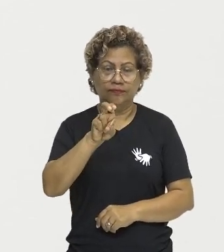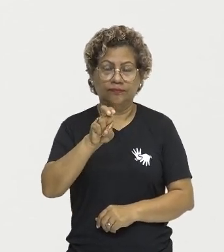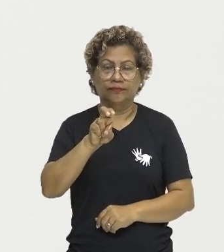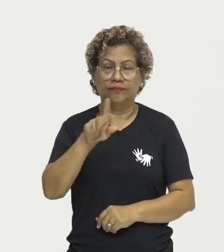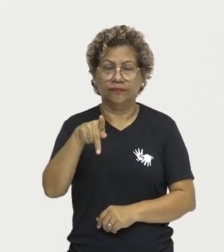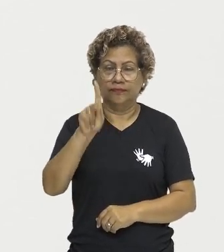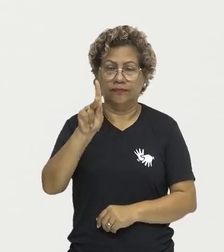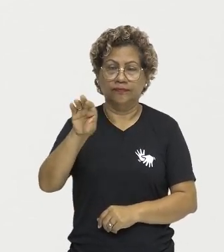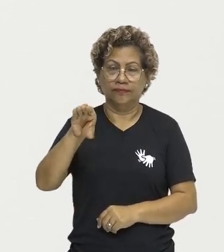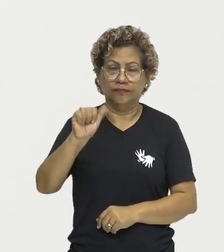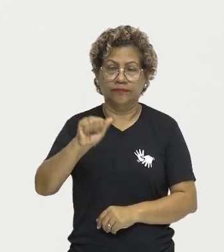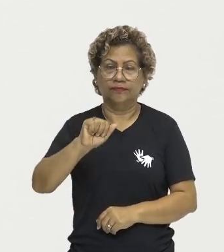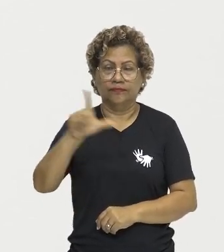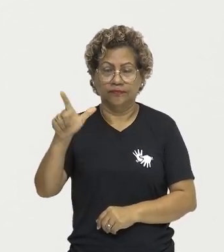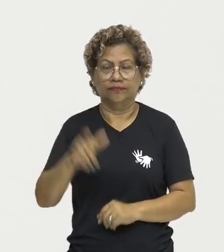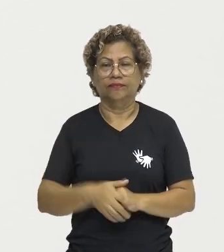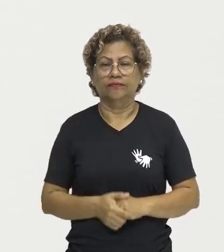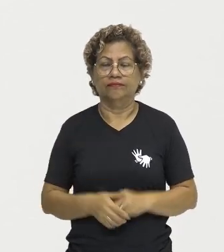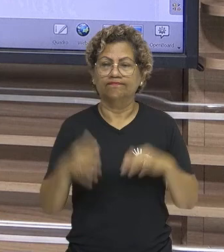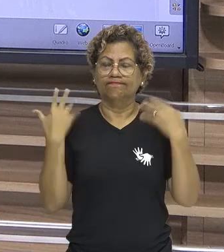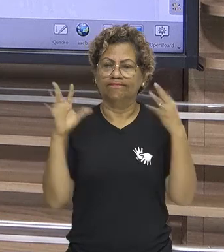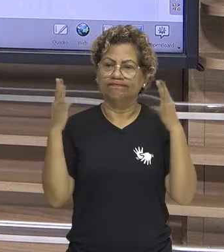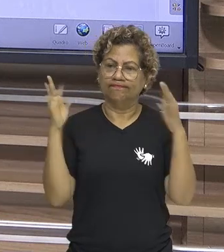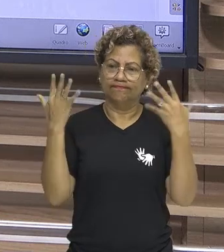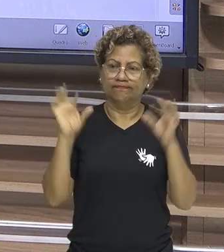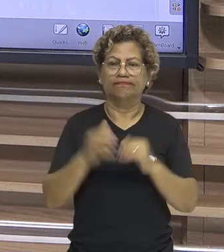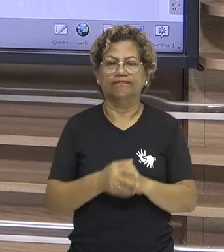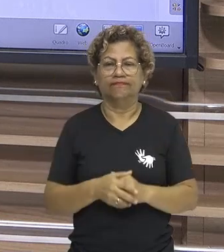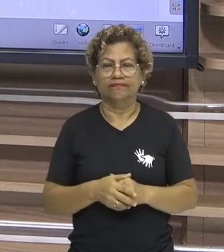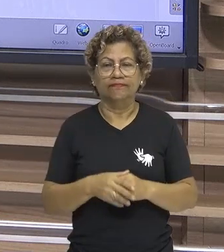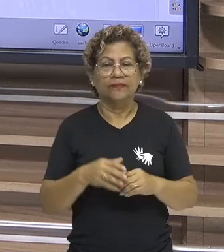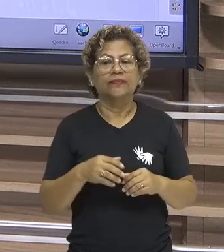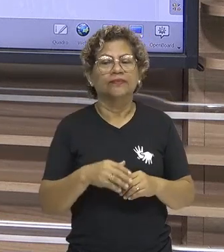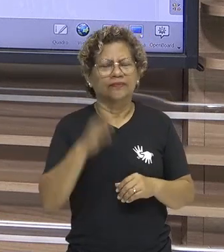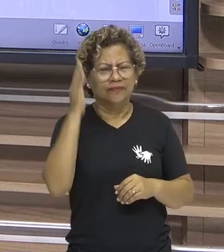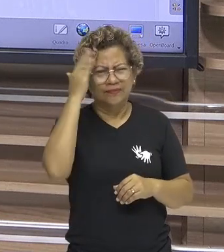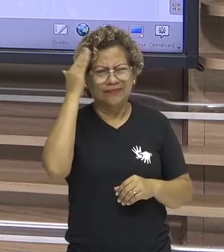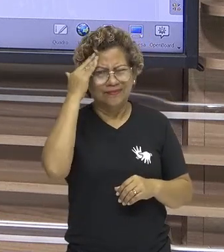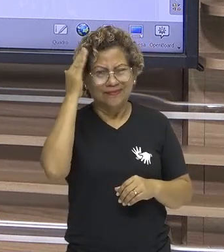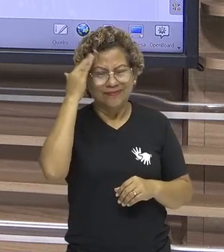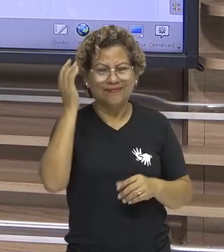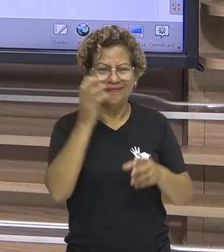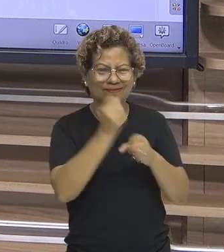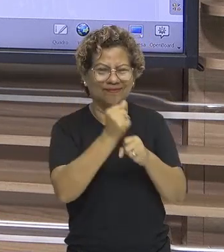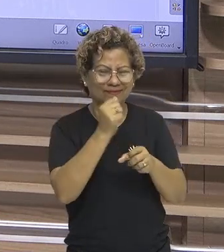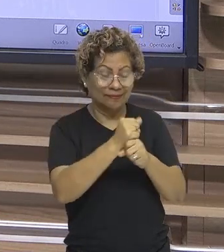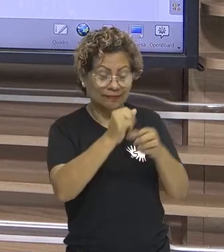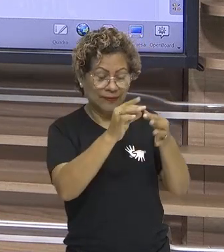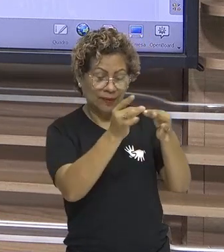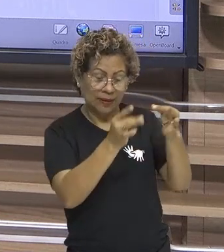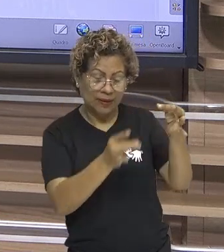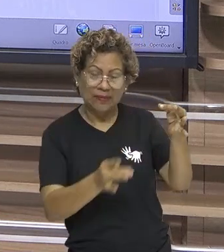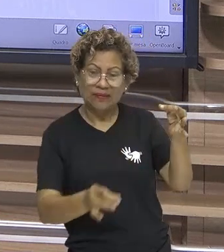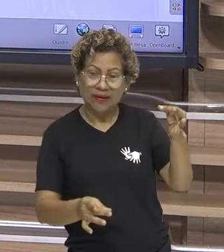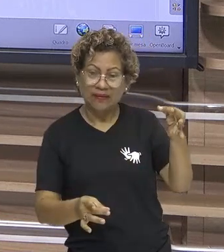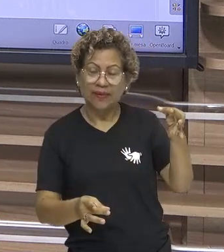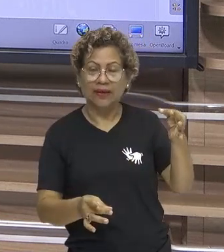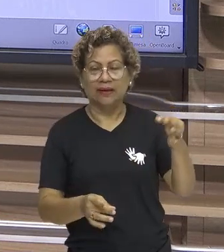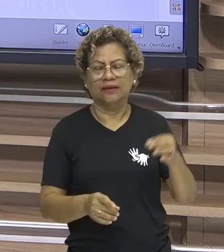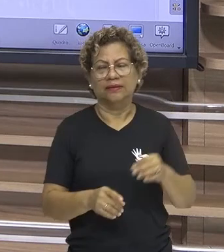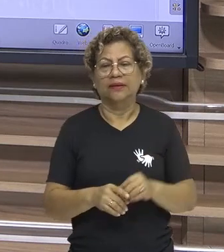26,5 quilocalorias. Pessoal, esse cálculo é muito grande, mas dúvidas aí vocês podem